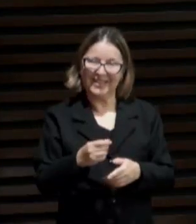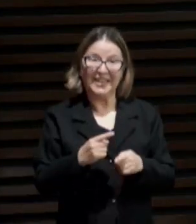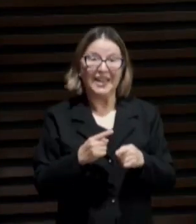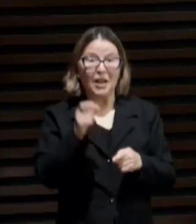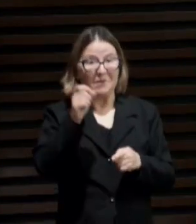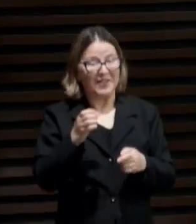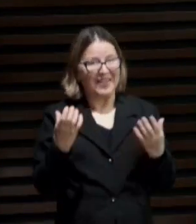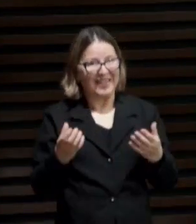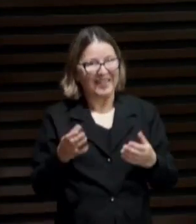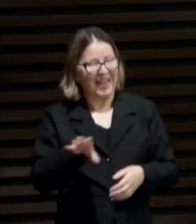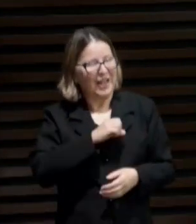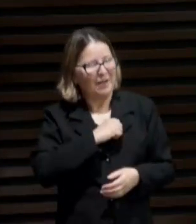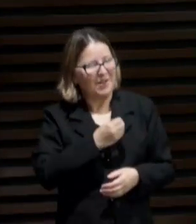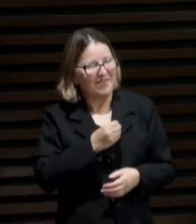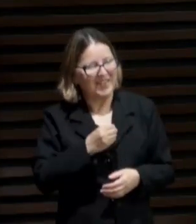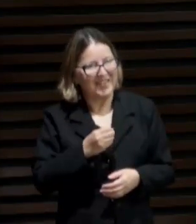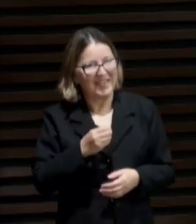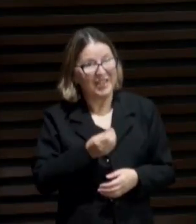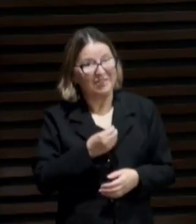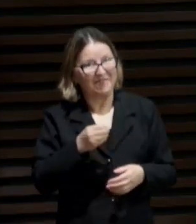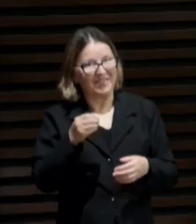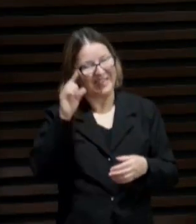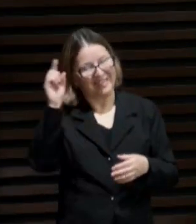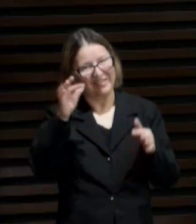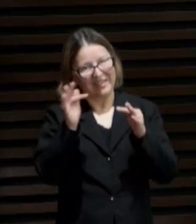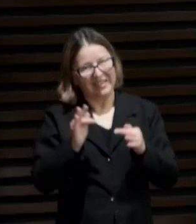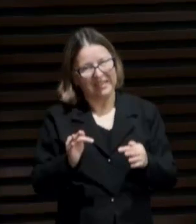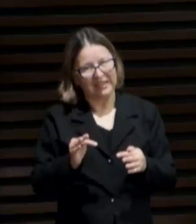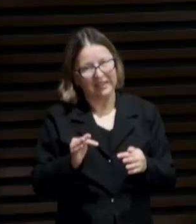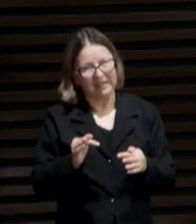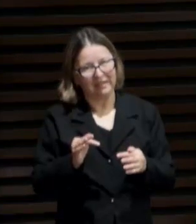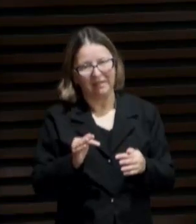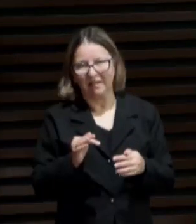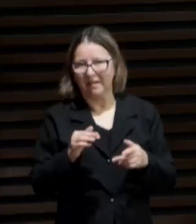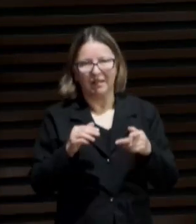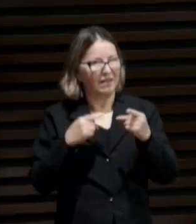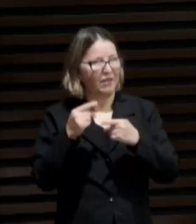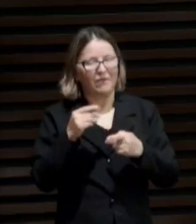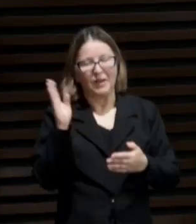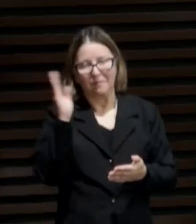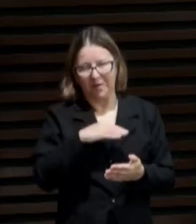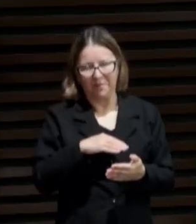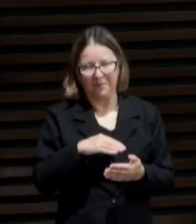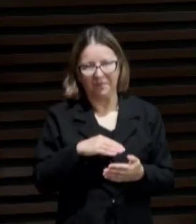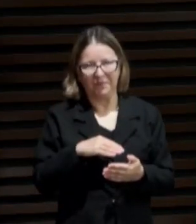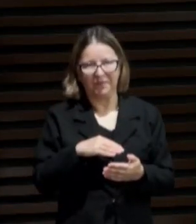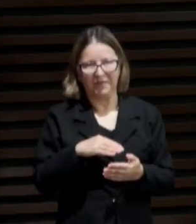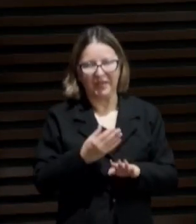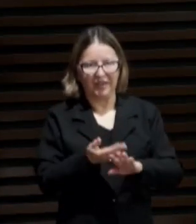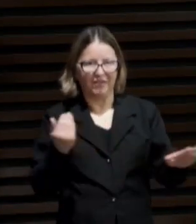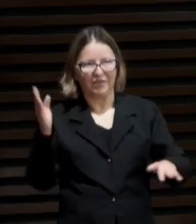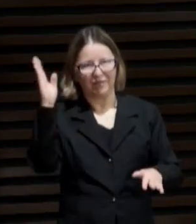ver dias felizes, refreie a língua do mal. Evite que os seus lábios falem dolosamente, aparte-se do